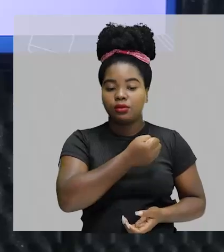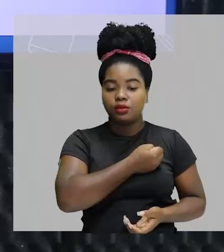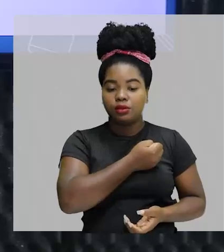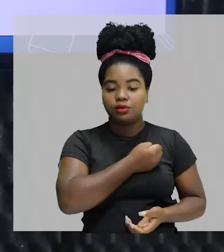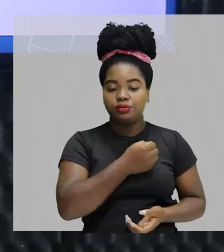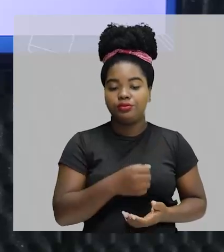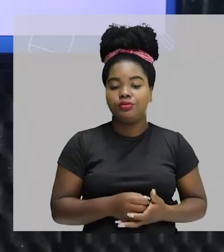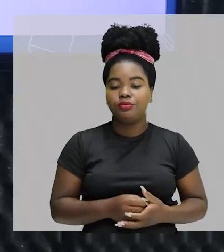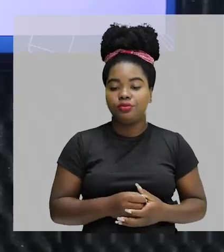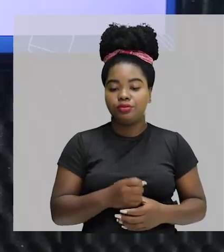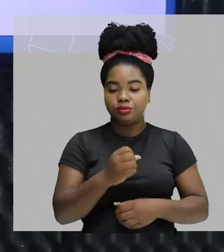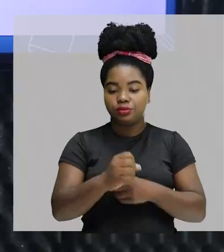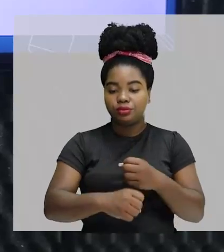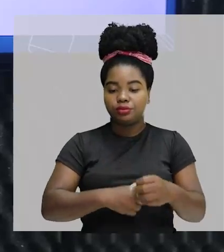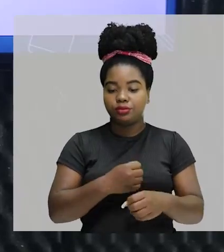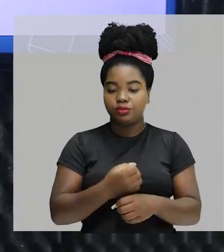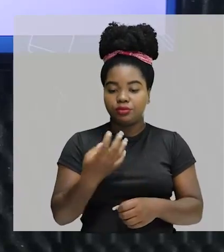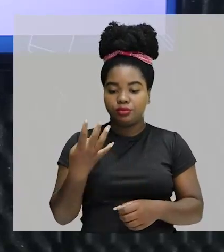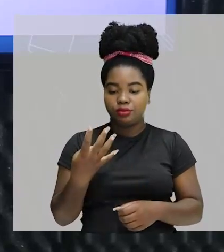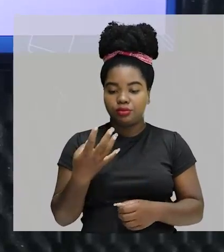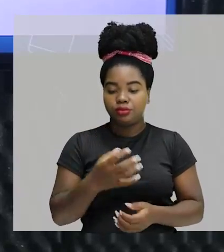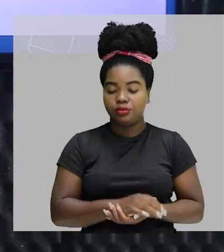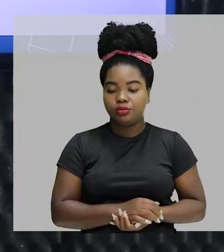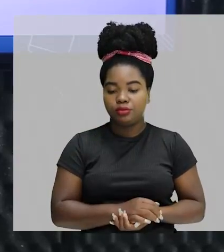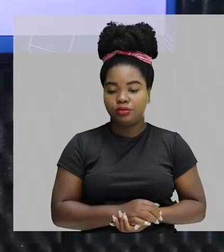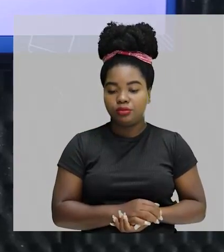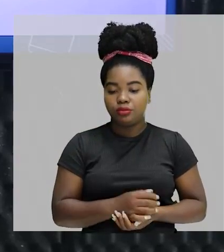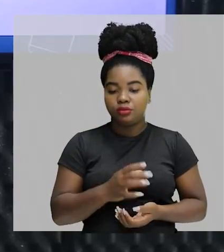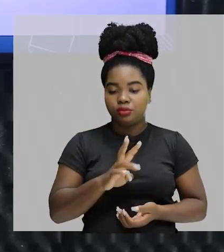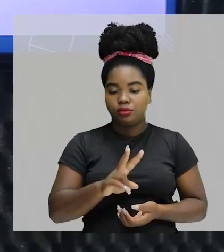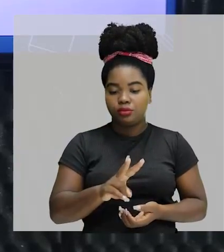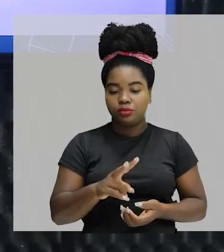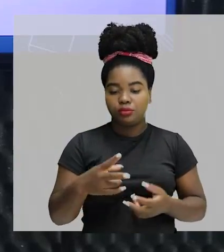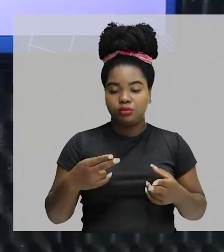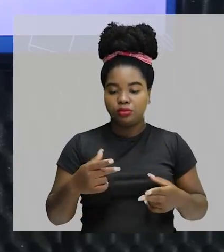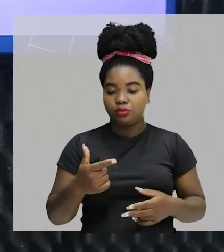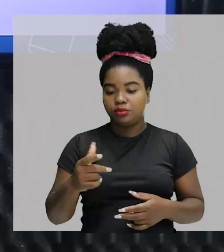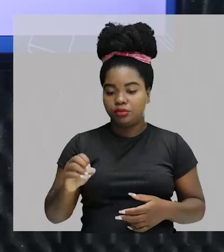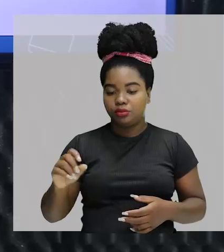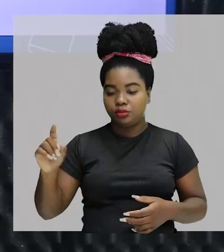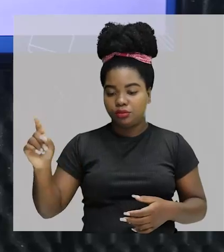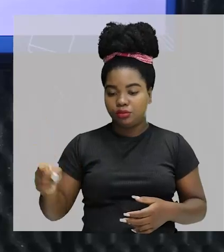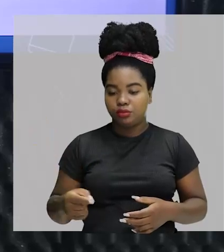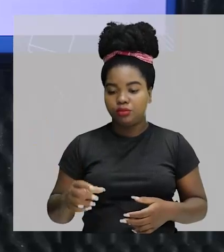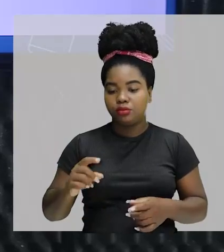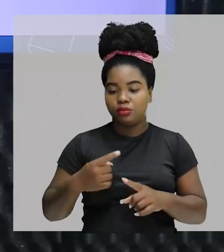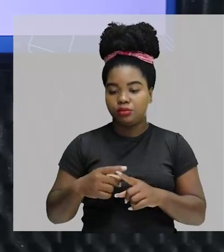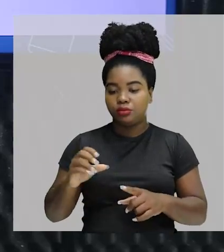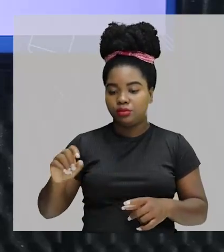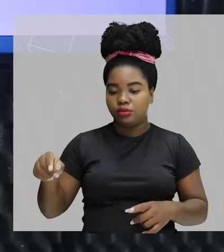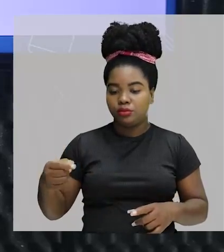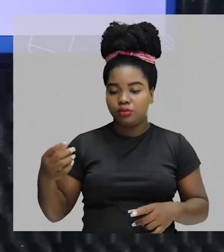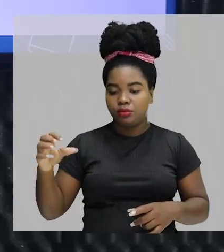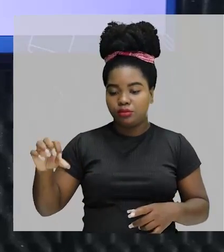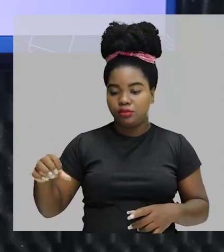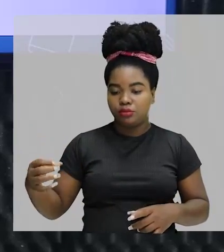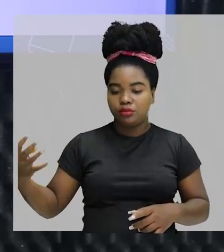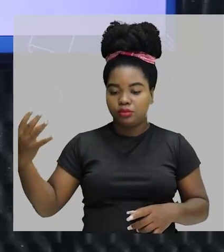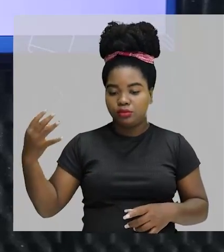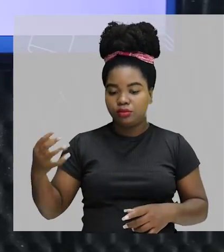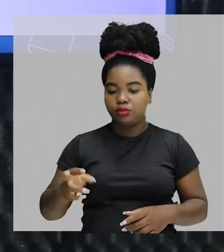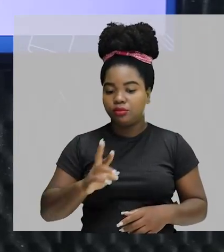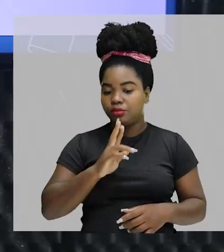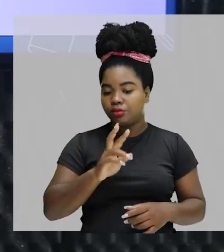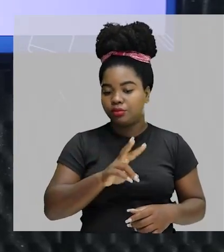daqui a 4 anos. Então, vamos fazer. V igual a 20.000 vezes 0,9 elevado à quarta potência. O resultado